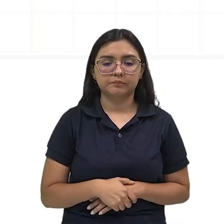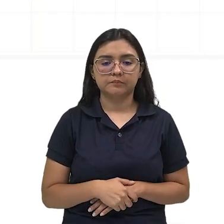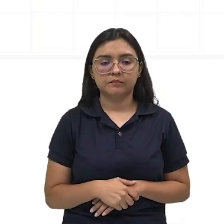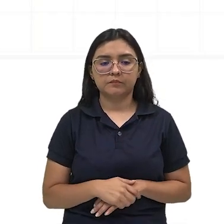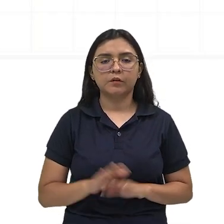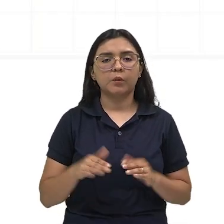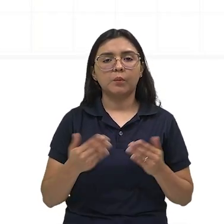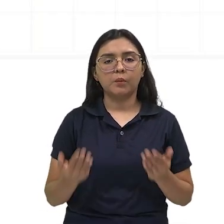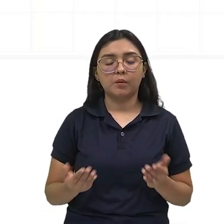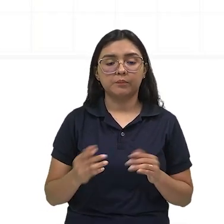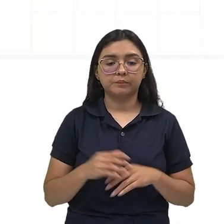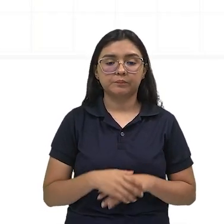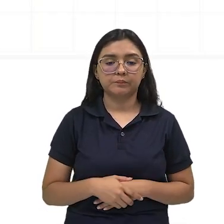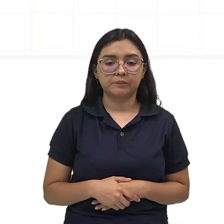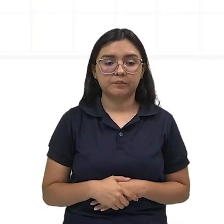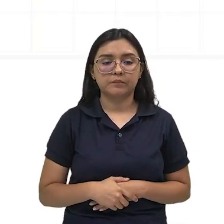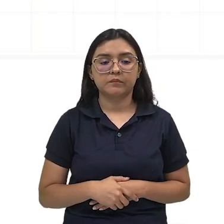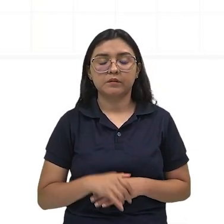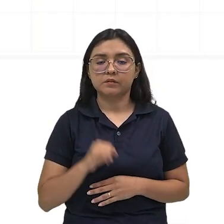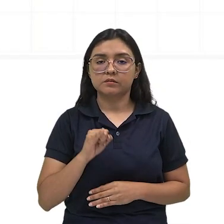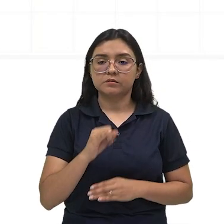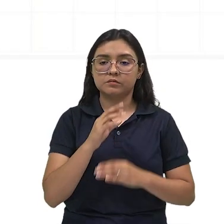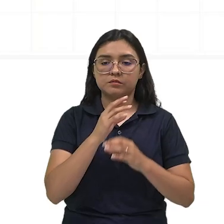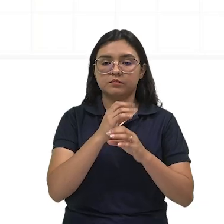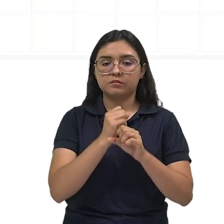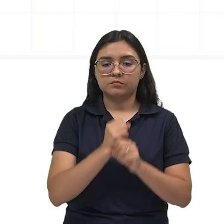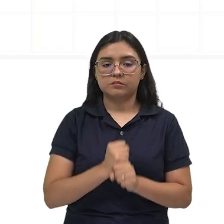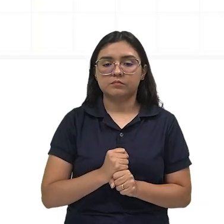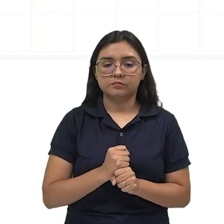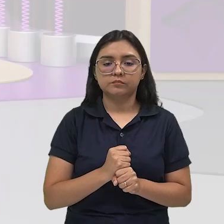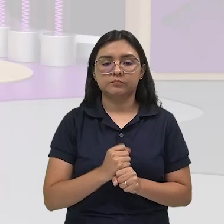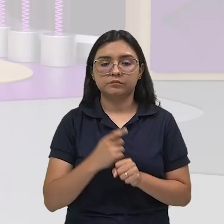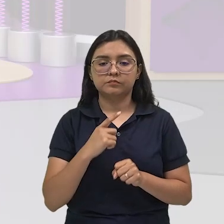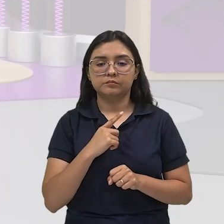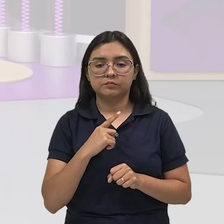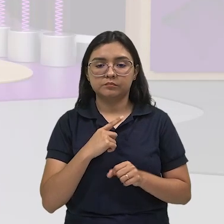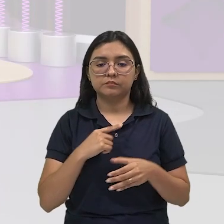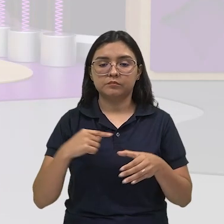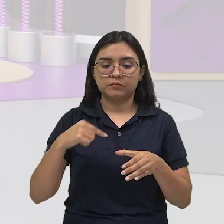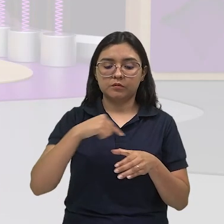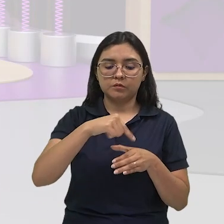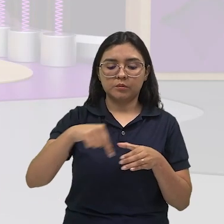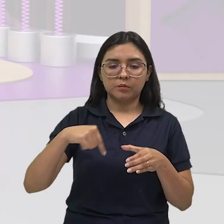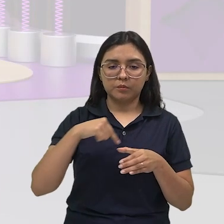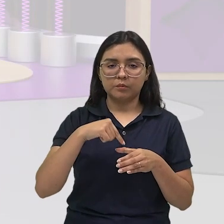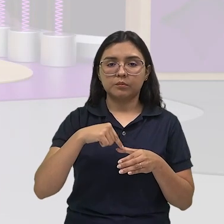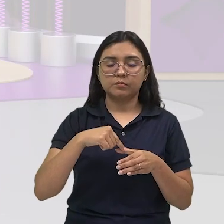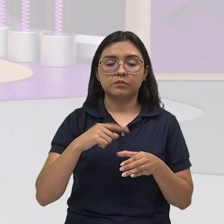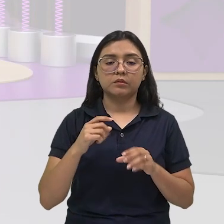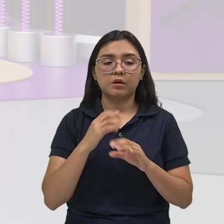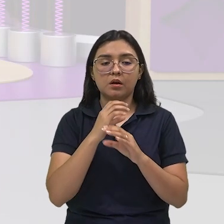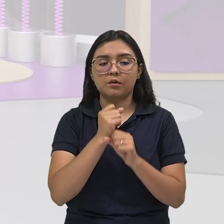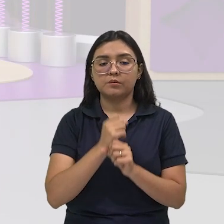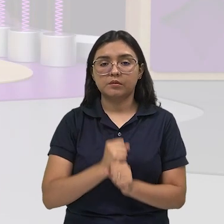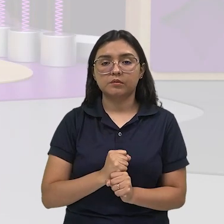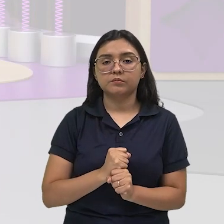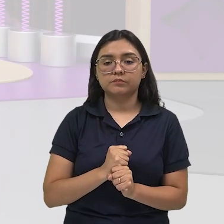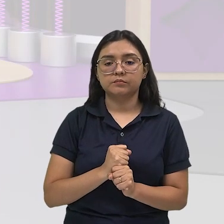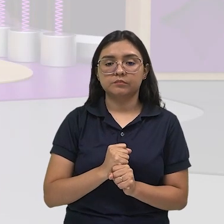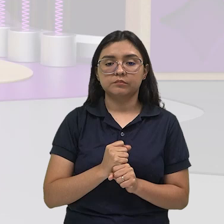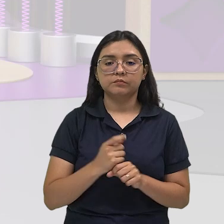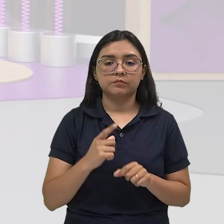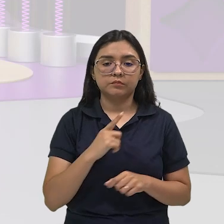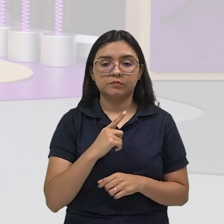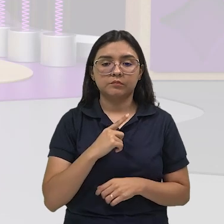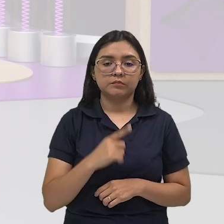professor? Quando nós estamos calculando o comprimento da circunferência, eu estou calculando aquele